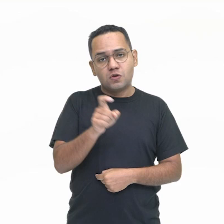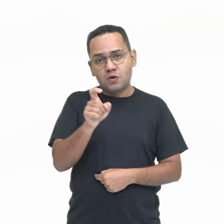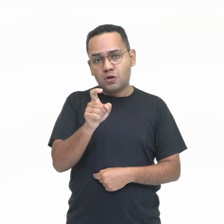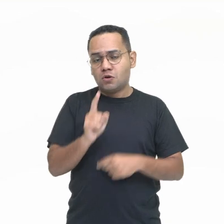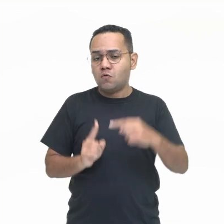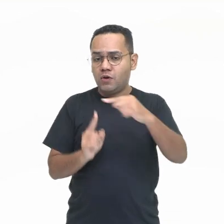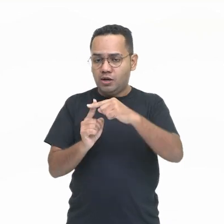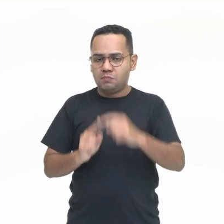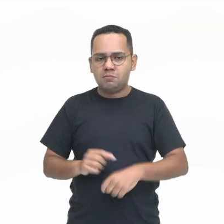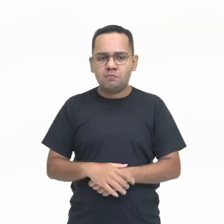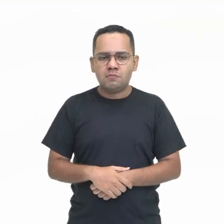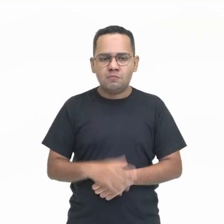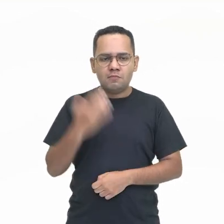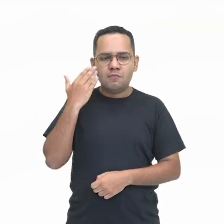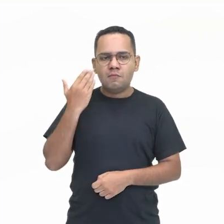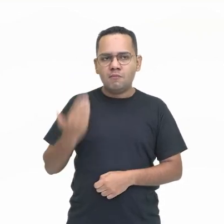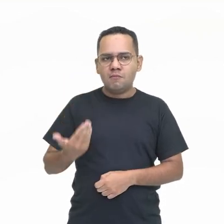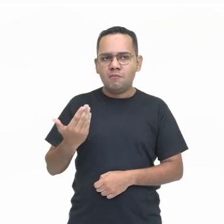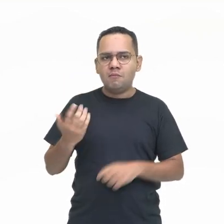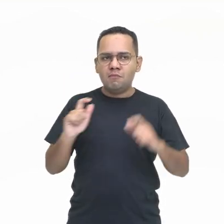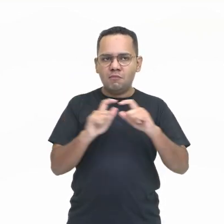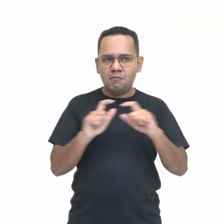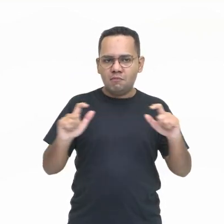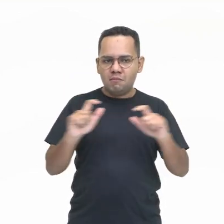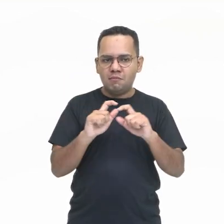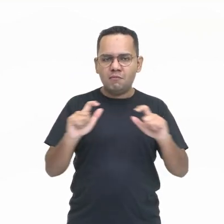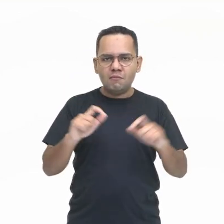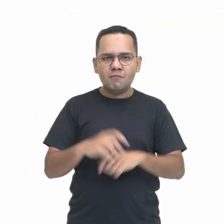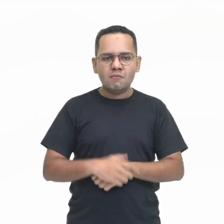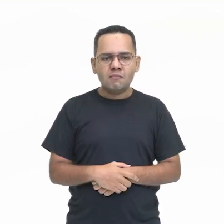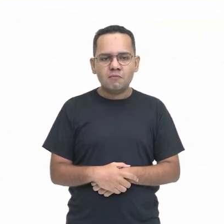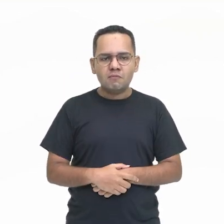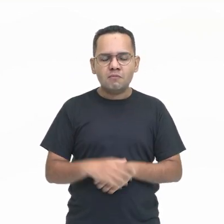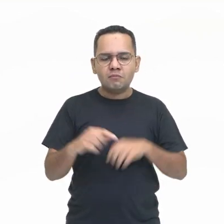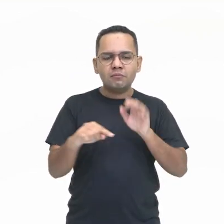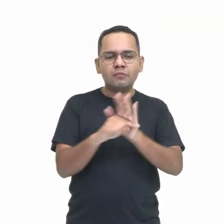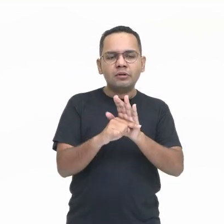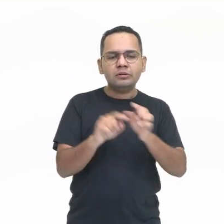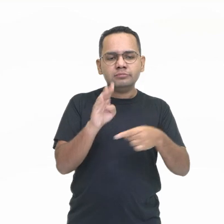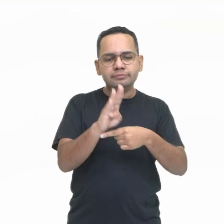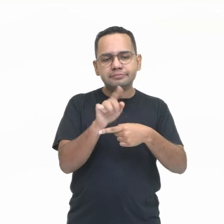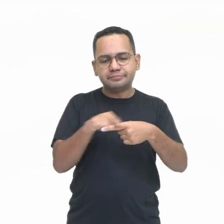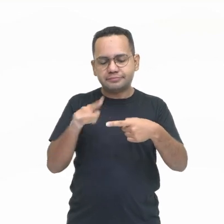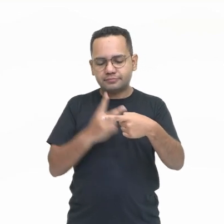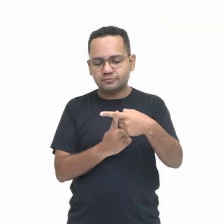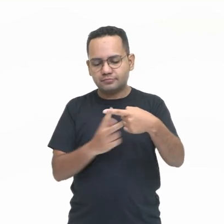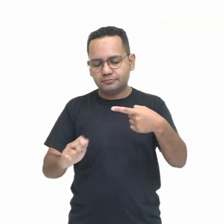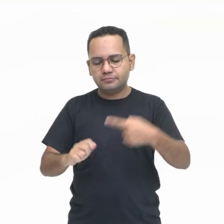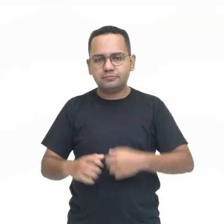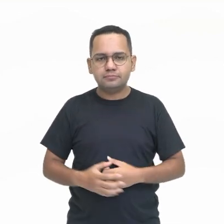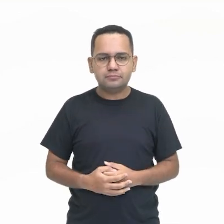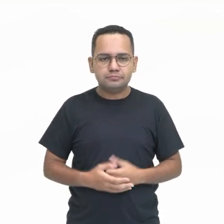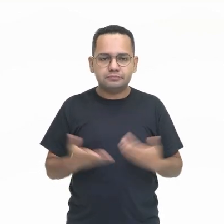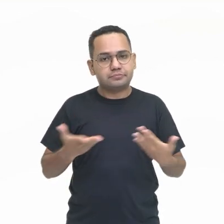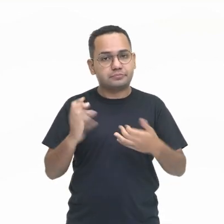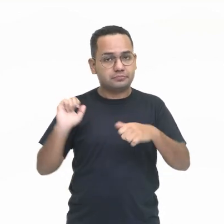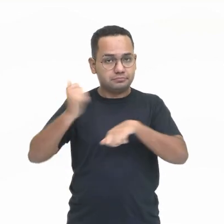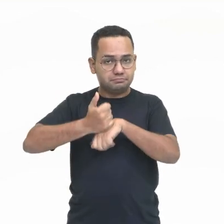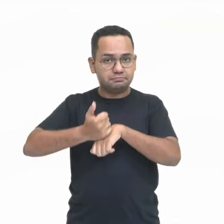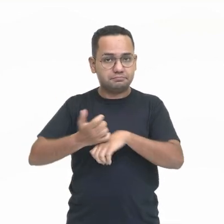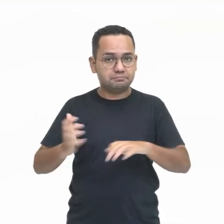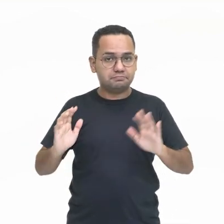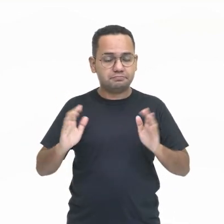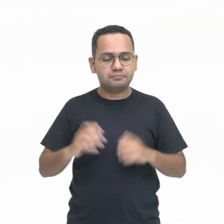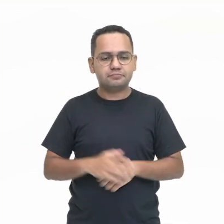que nós aprendemos aqui desde o início da aula, né, que o X do vértice é igual a menos B sobre 2A. E aí, pessoal, nós vamos fazer a substituição. A gente já sabe